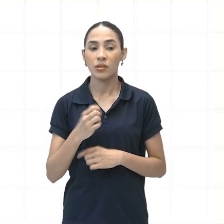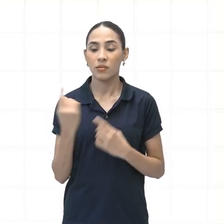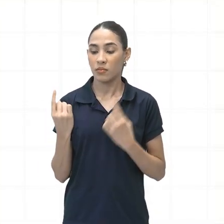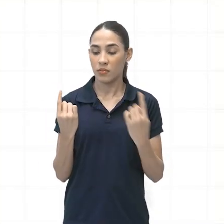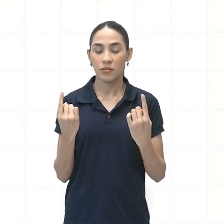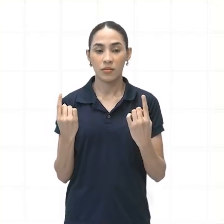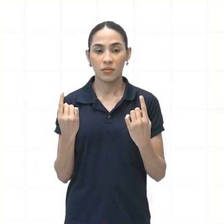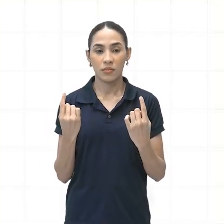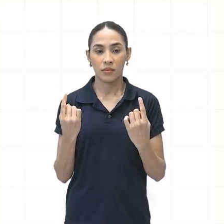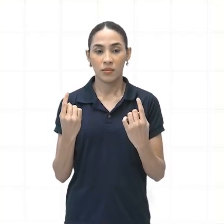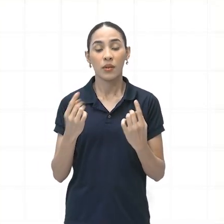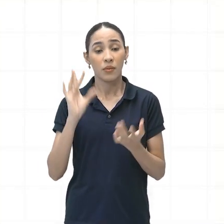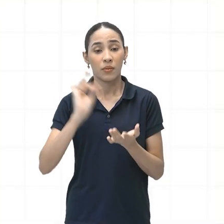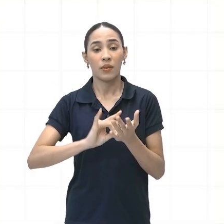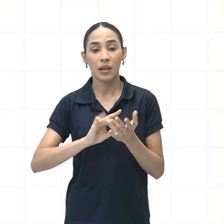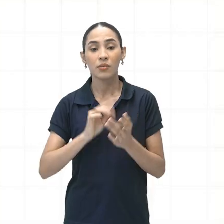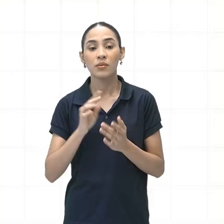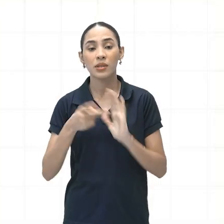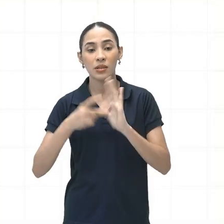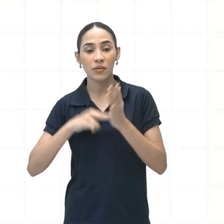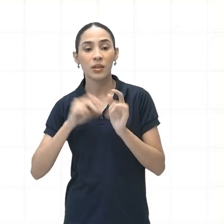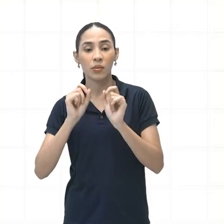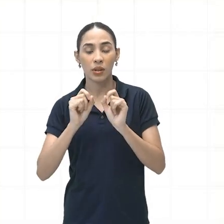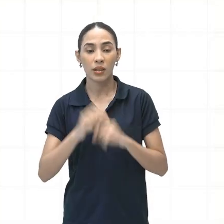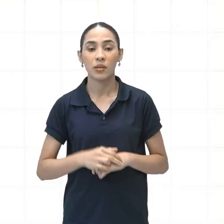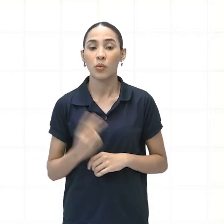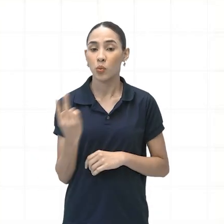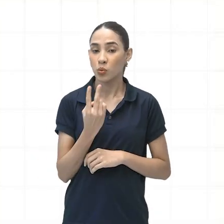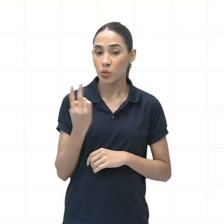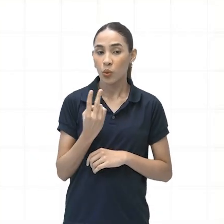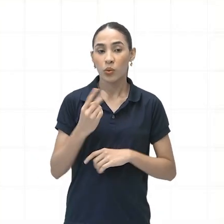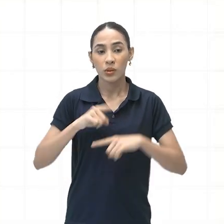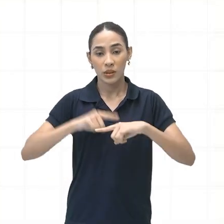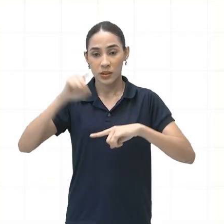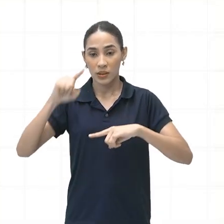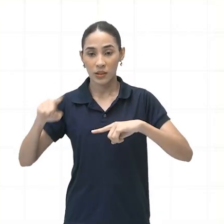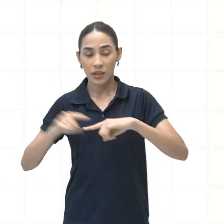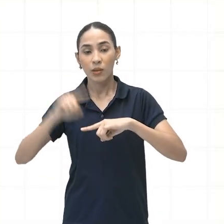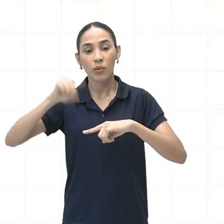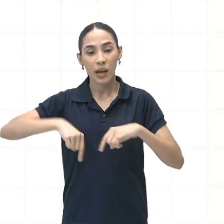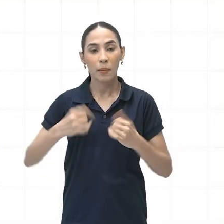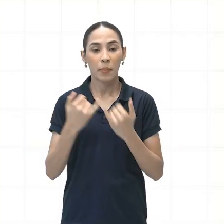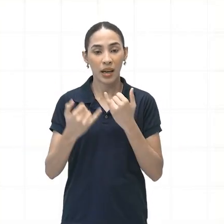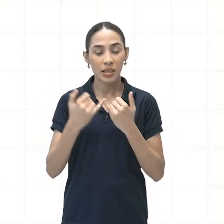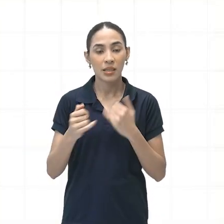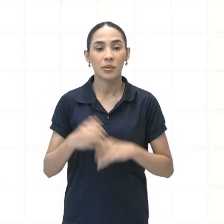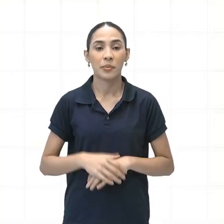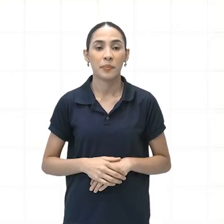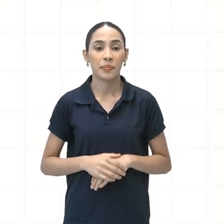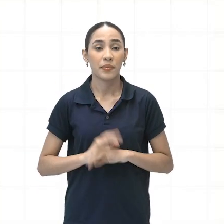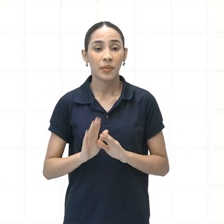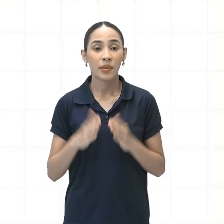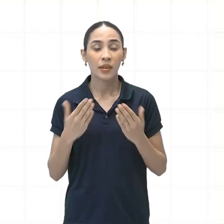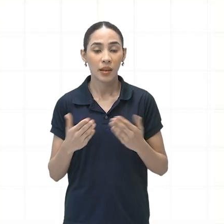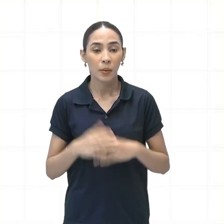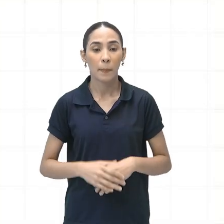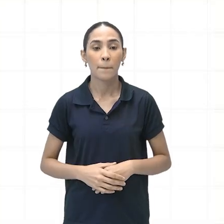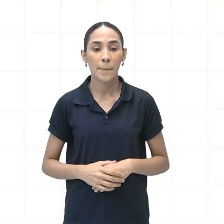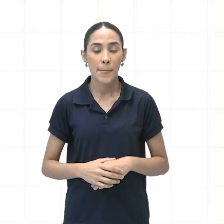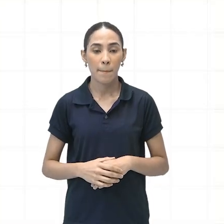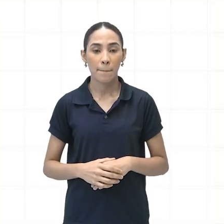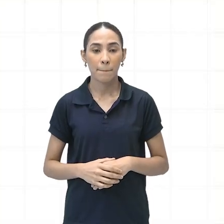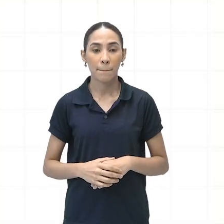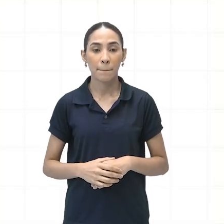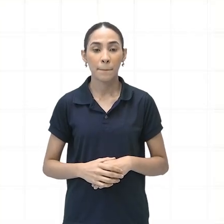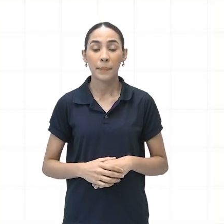outro, isso significa que esses dois triângulos são semelhantes. E aí, então, como